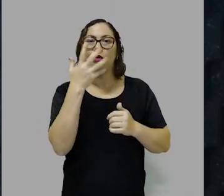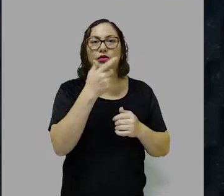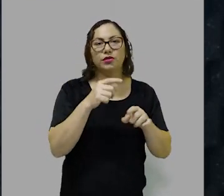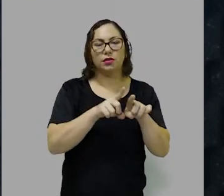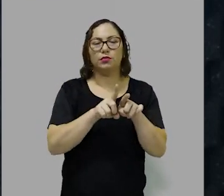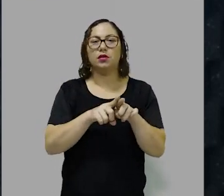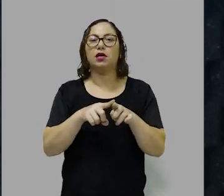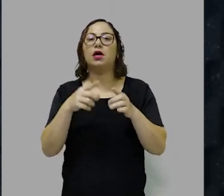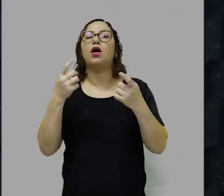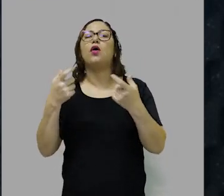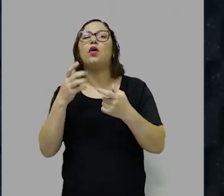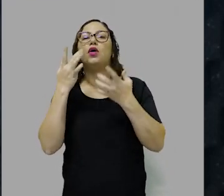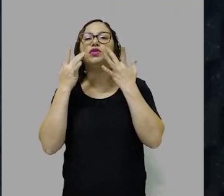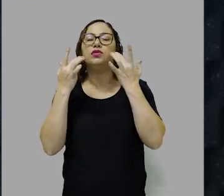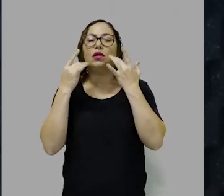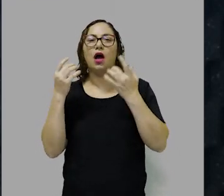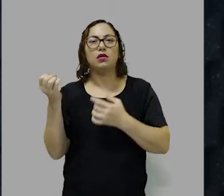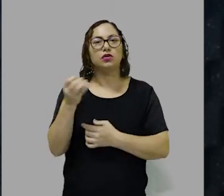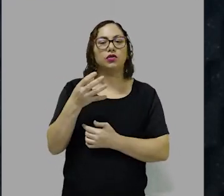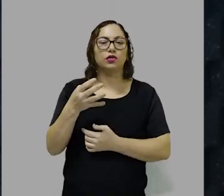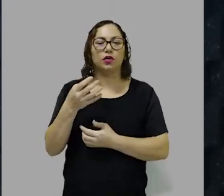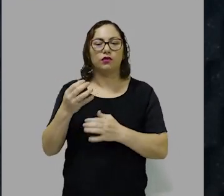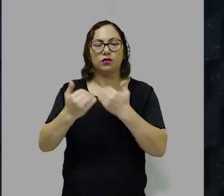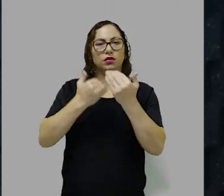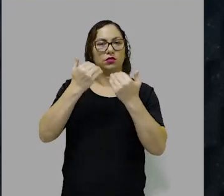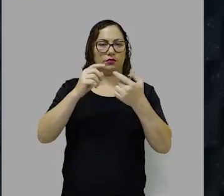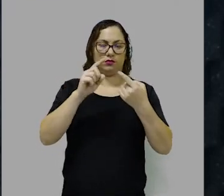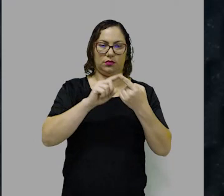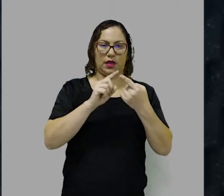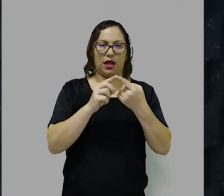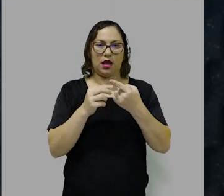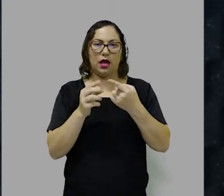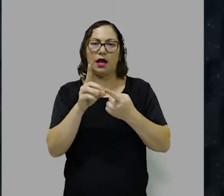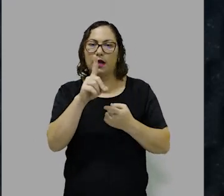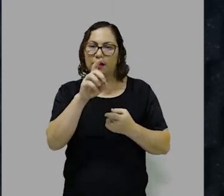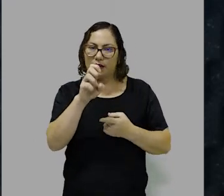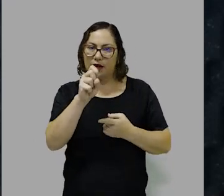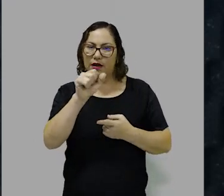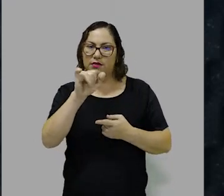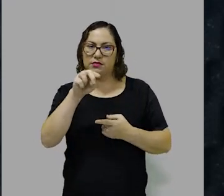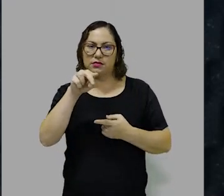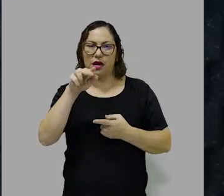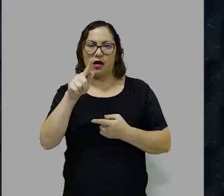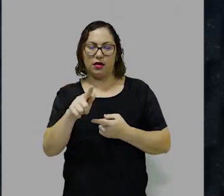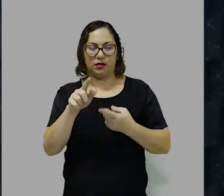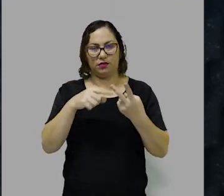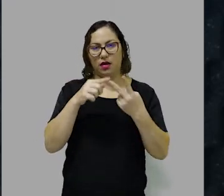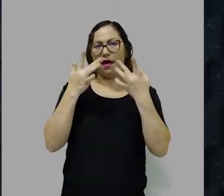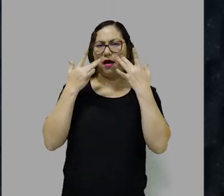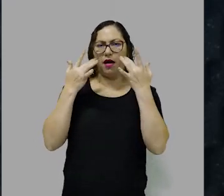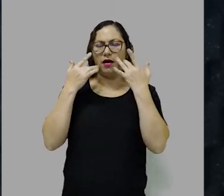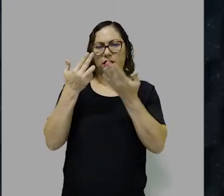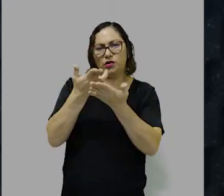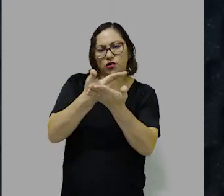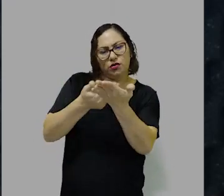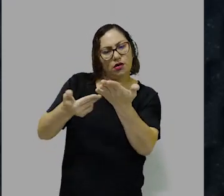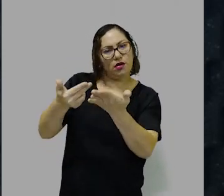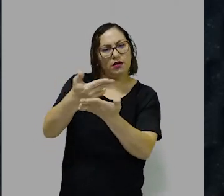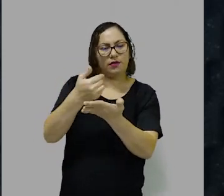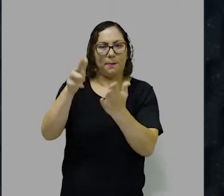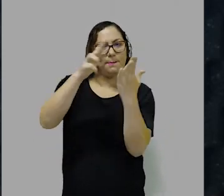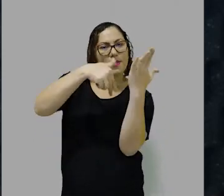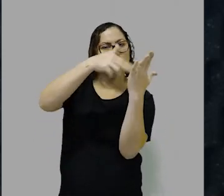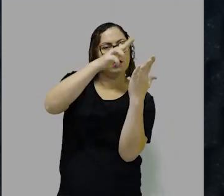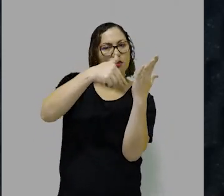a Art Nouveau ela se desenvolve? Design, literalmente, que vai dar origem, né, às artes gráficas, na pintura,